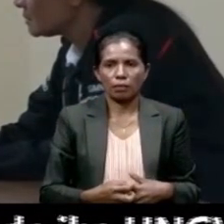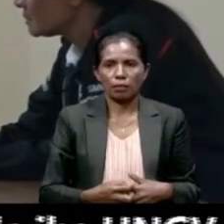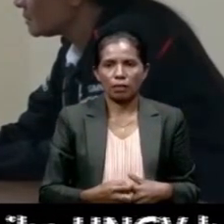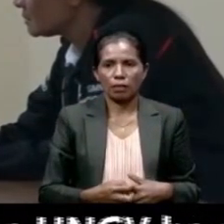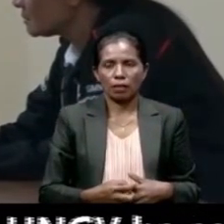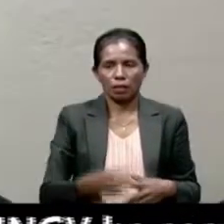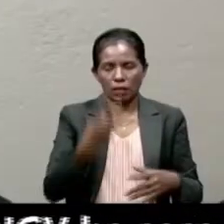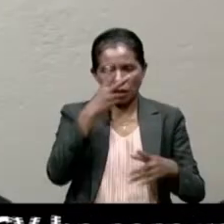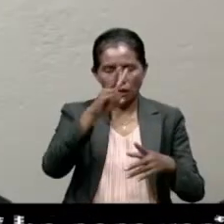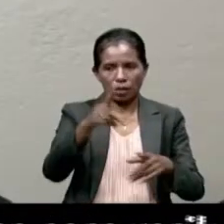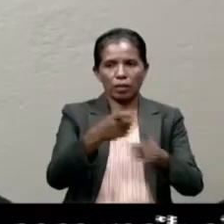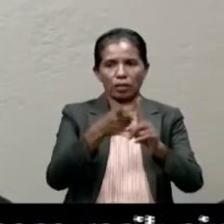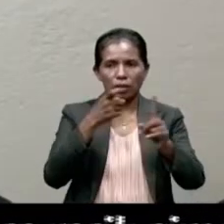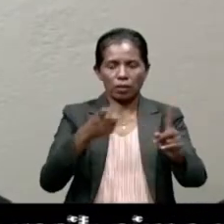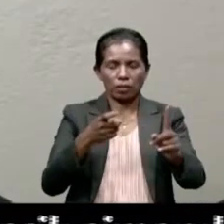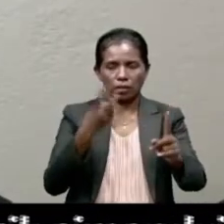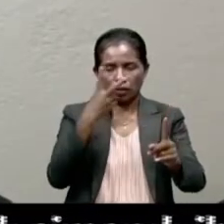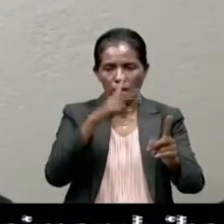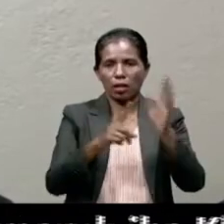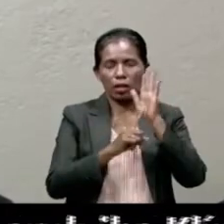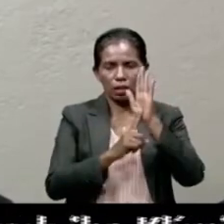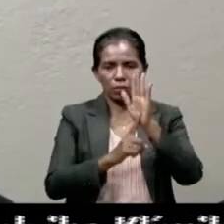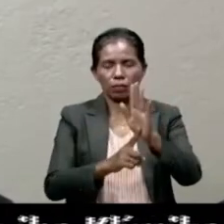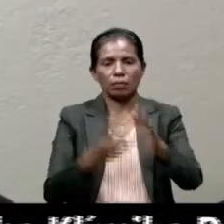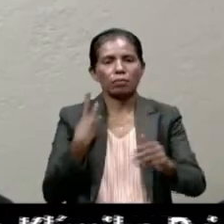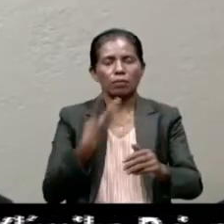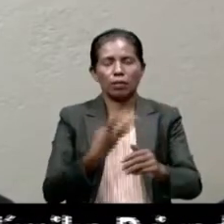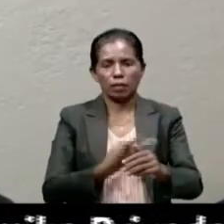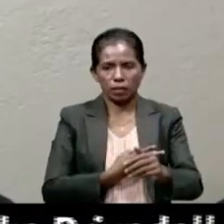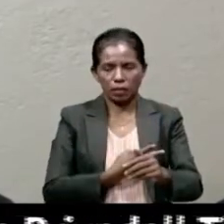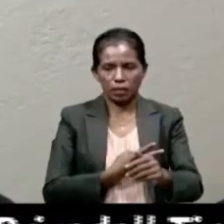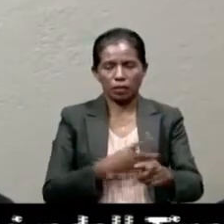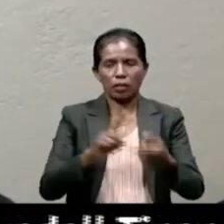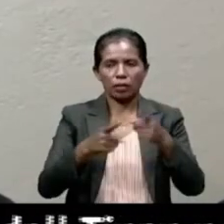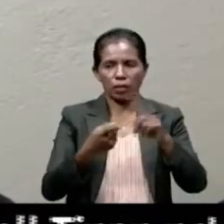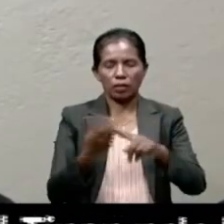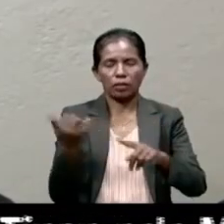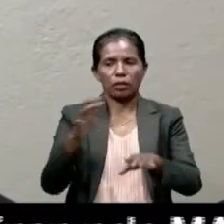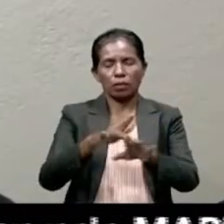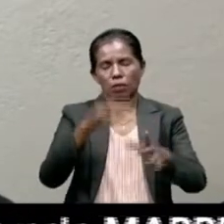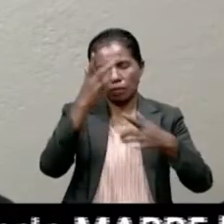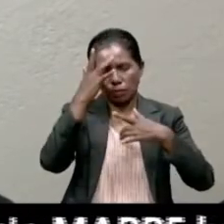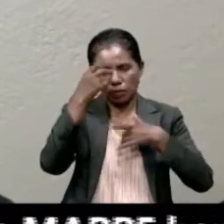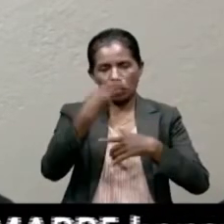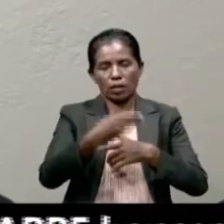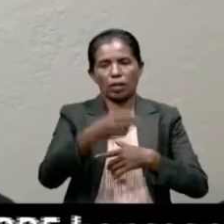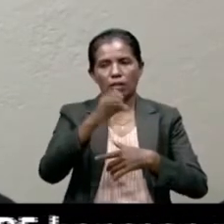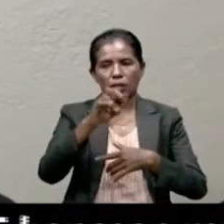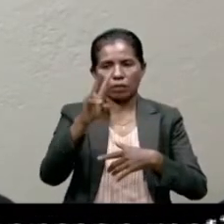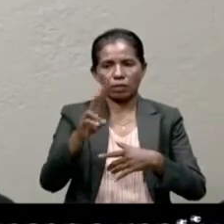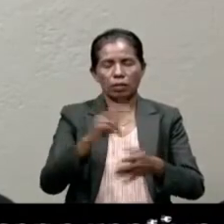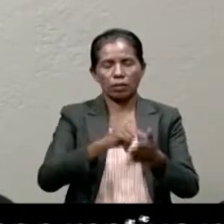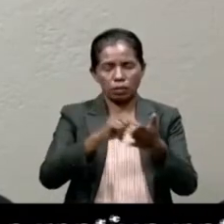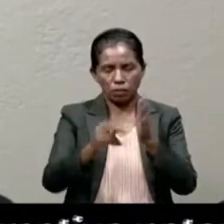Pare husi realidade, factos nebe que ha tudo katak, número ba itene malu sira nebe afetado nene, número ne, sai da